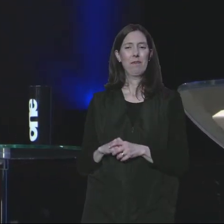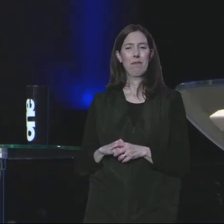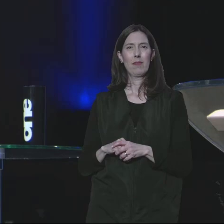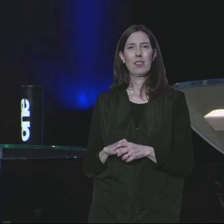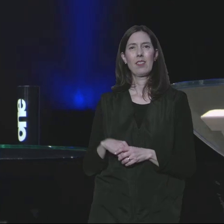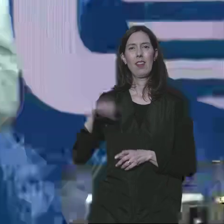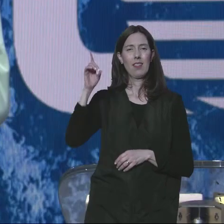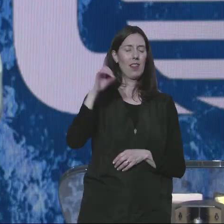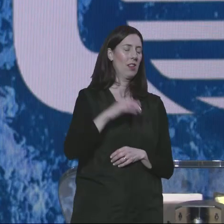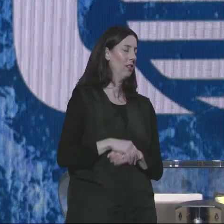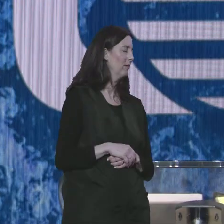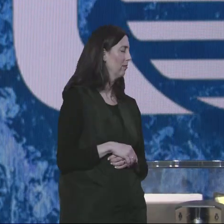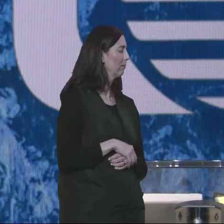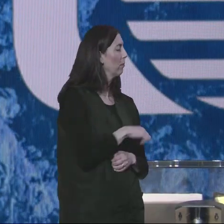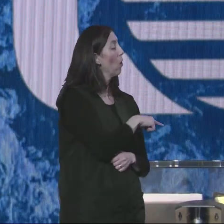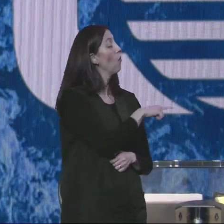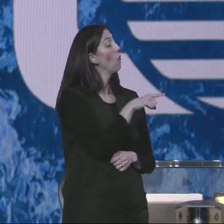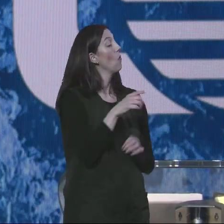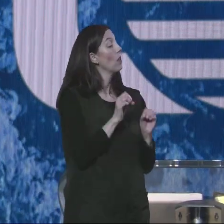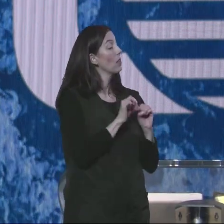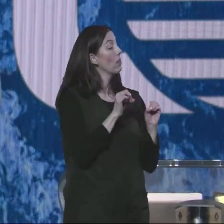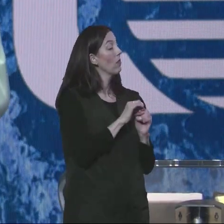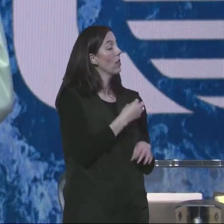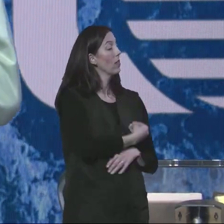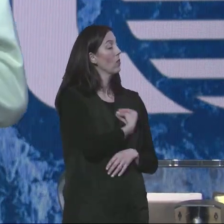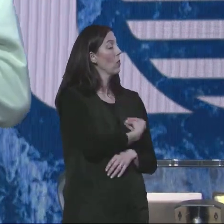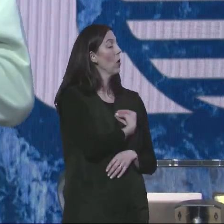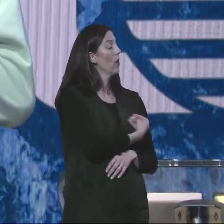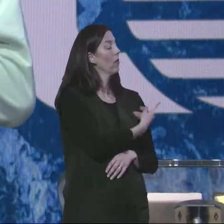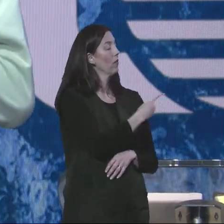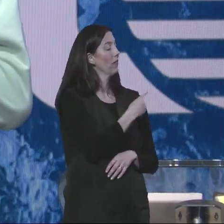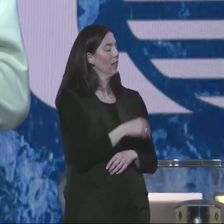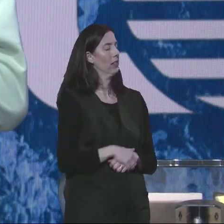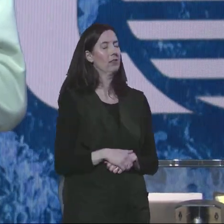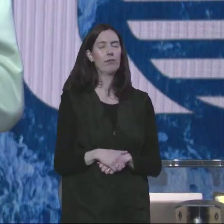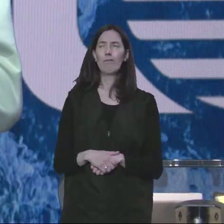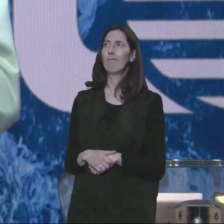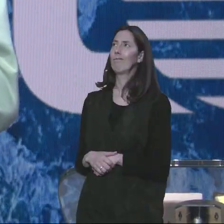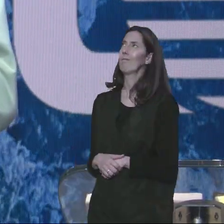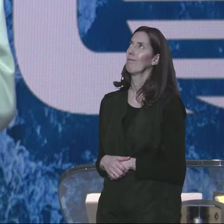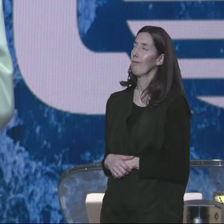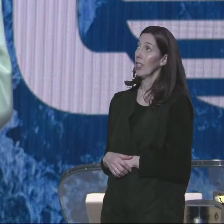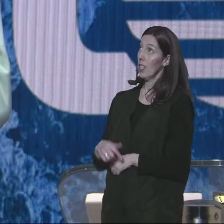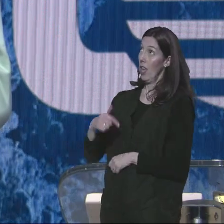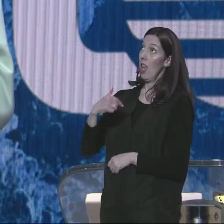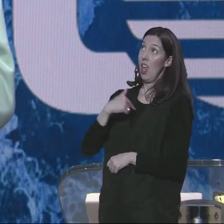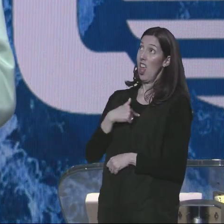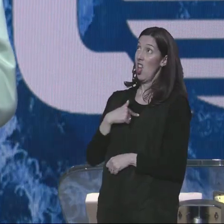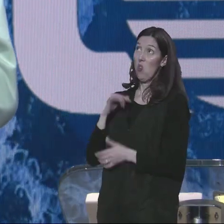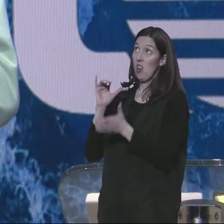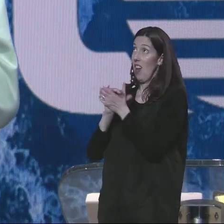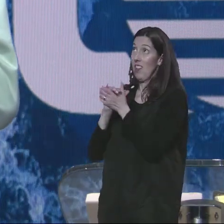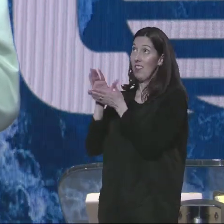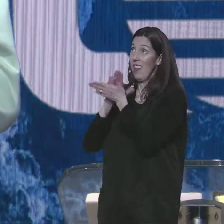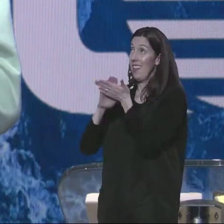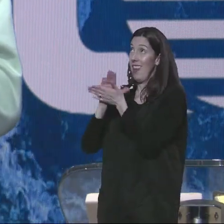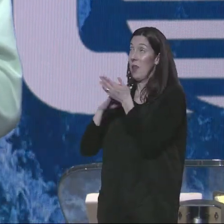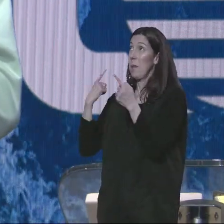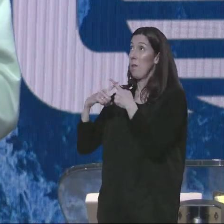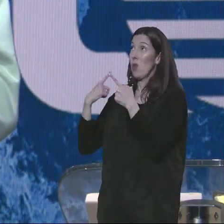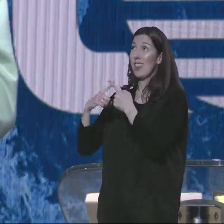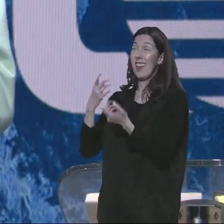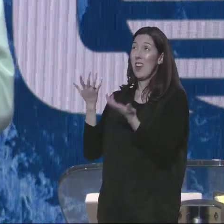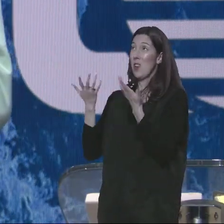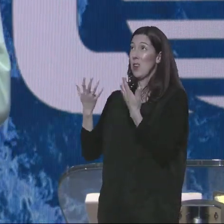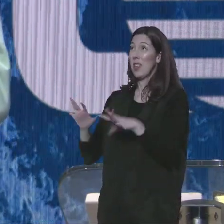Deus vai perguntar: o que que você fez com a sua vida? Ela, uma vai falar: eu nem casei, porque eu não queria